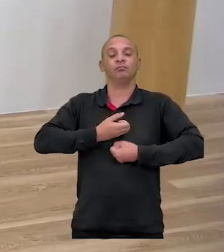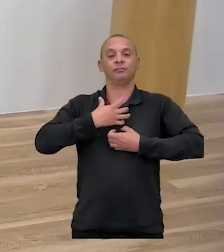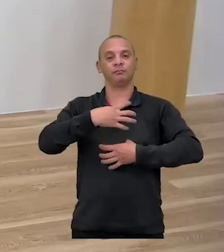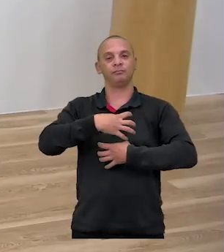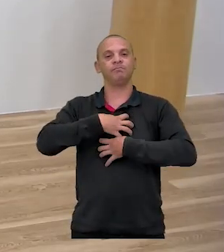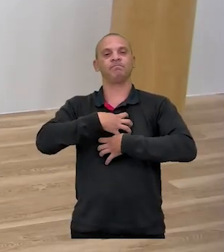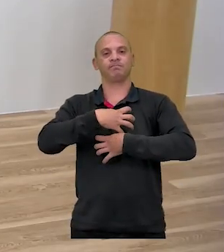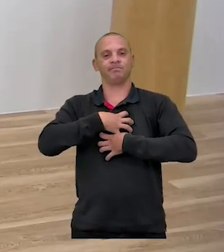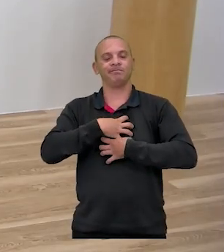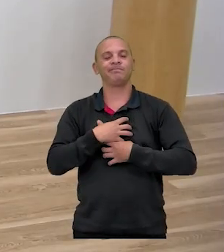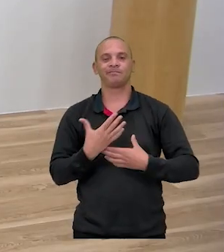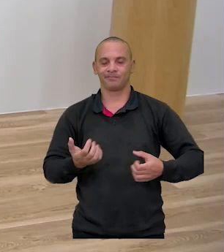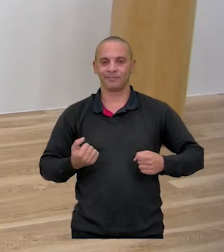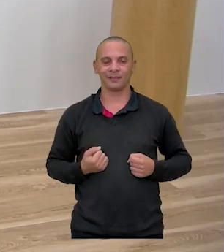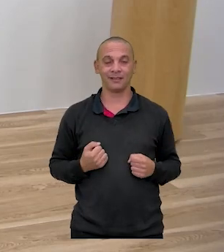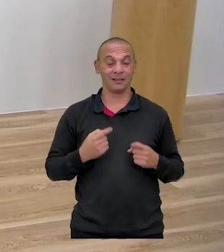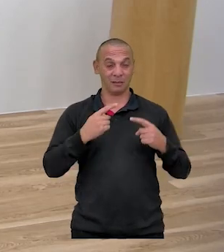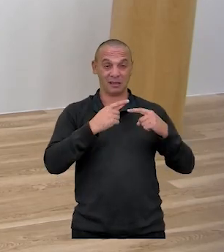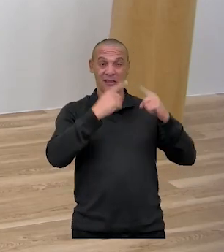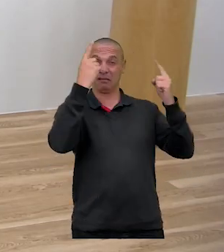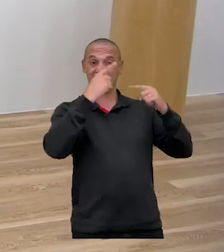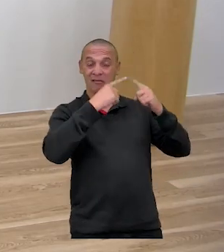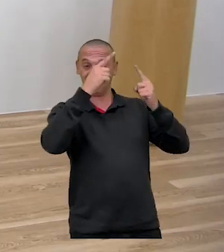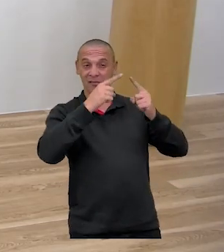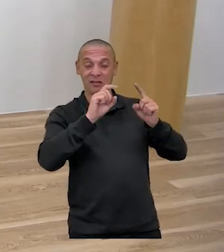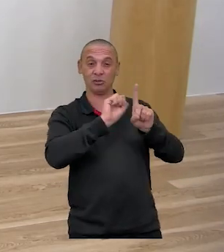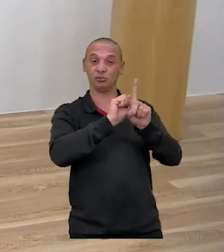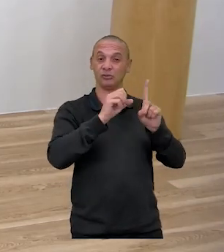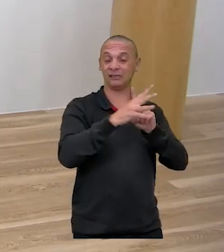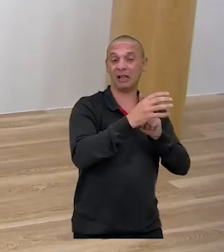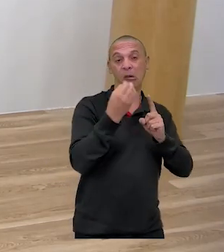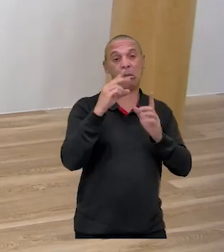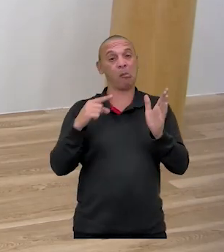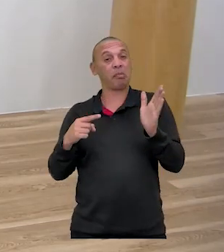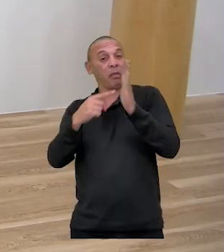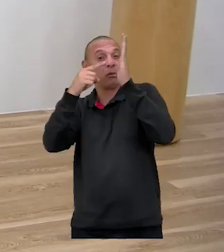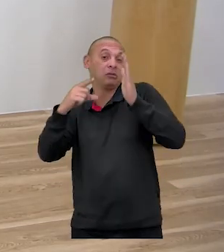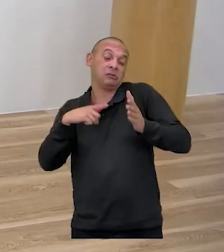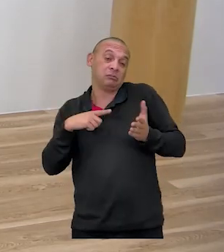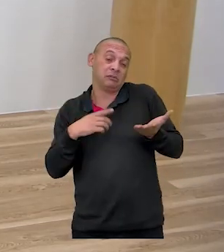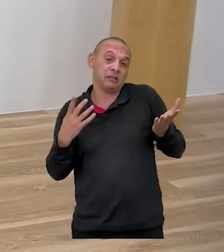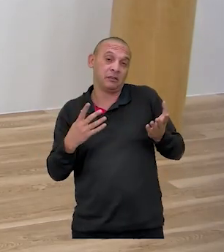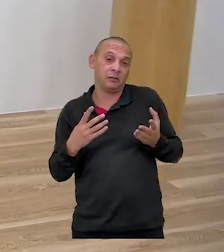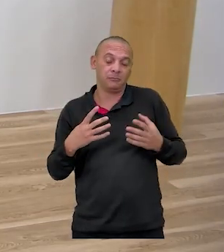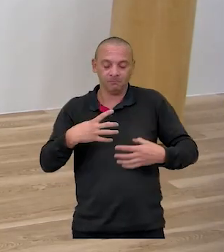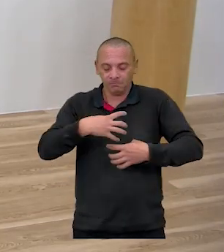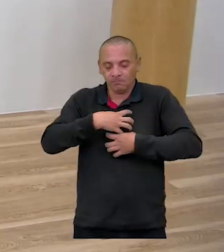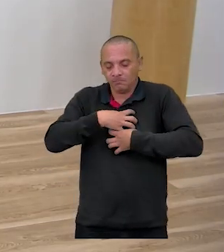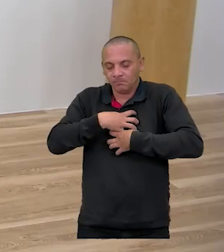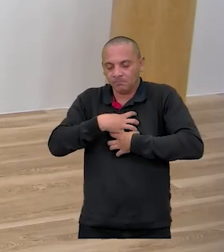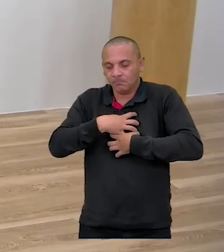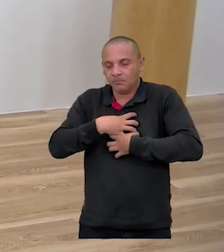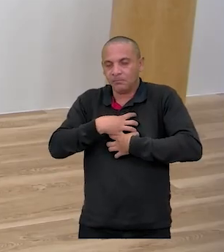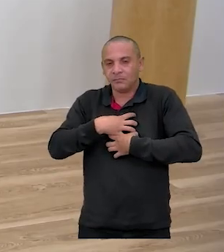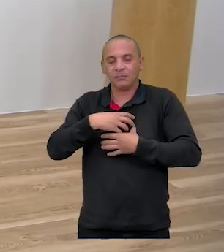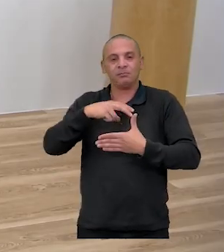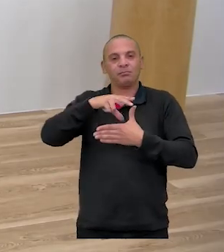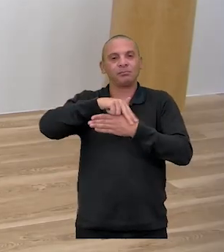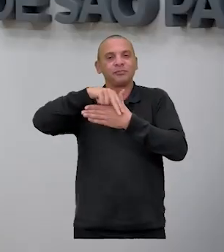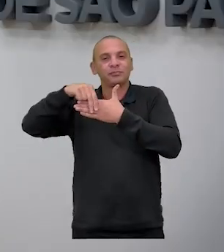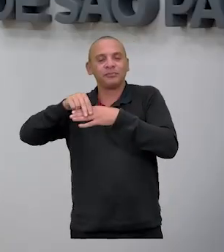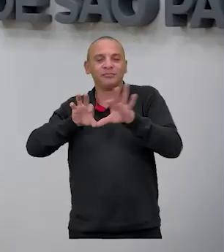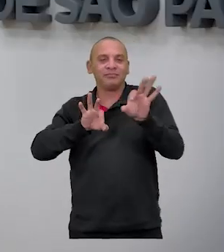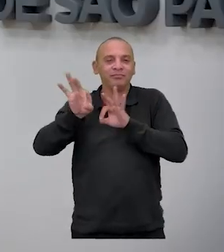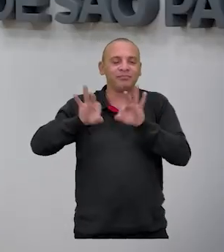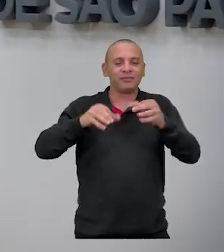José Henrique faz críticas sociais ou denúncias. O José Carlos fala inspiração nos sentimentos de prosa. Então,